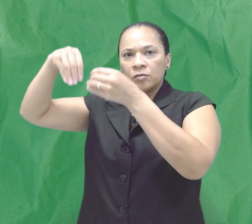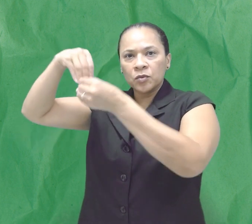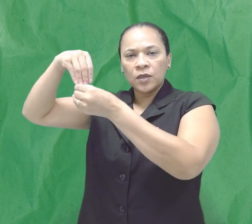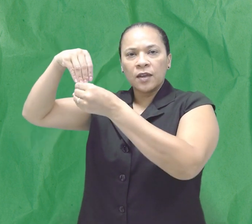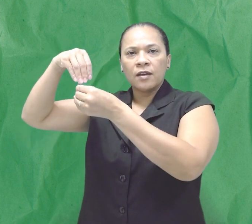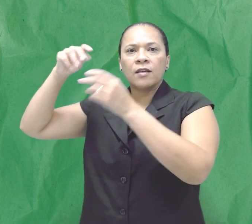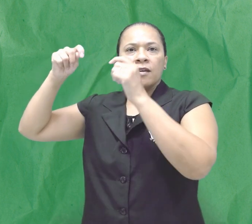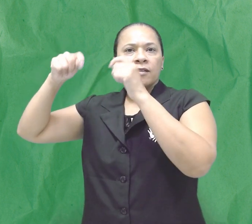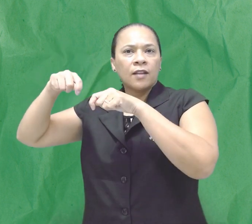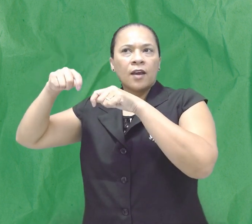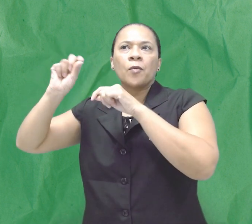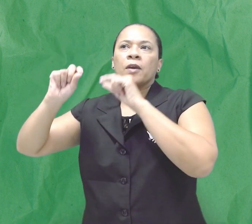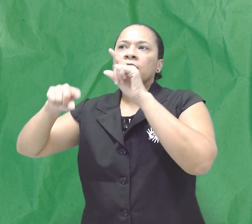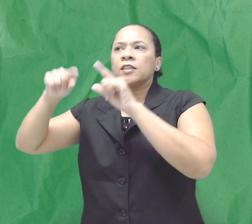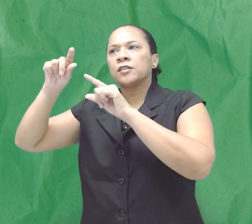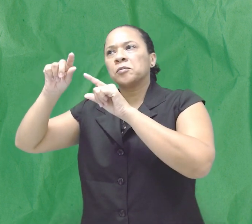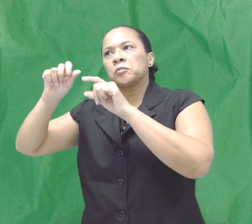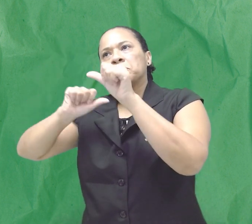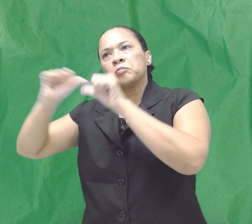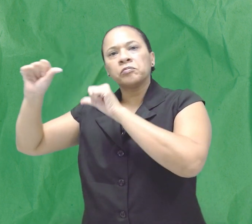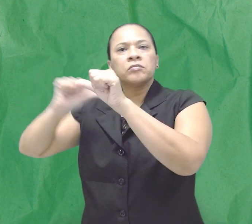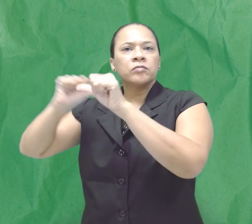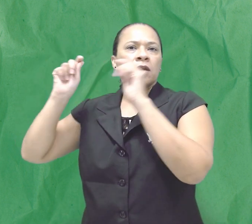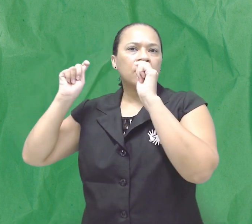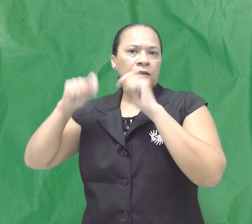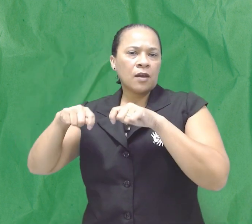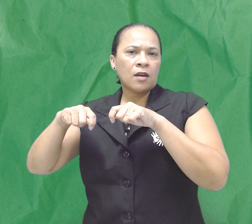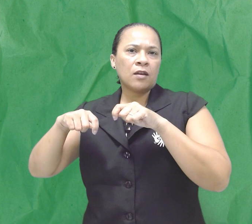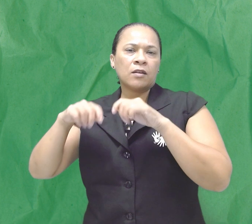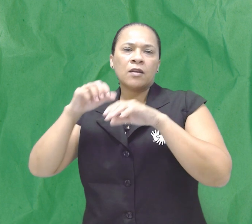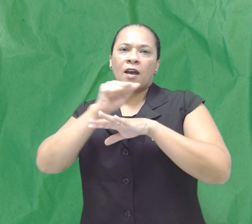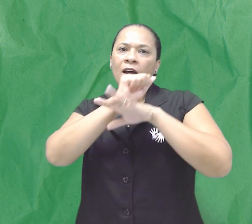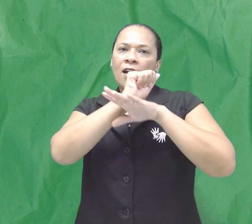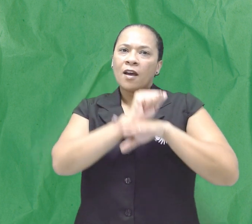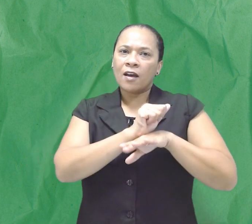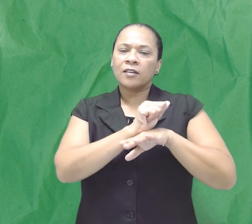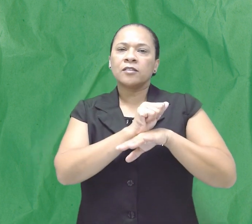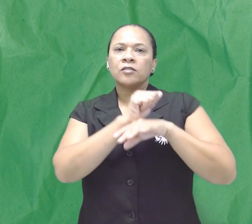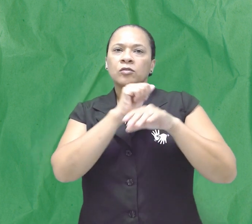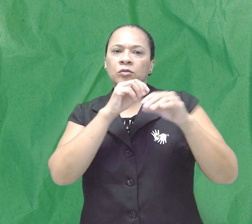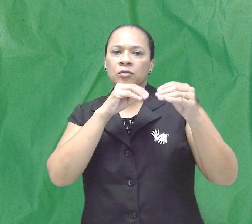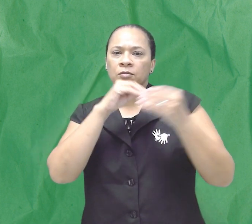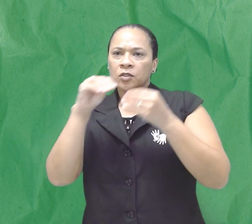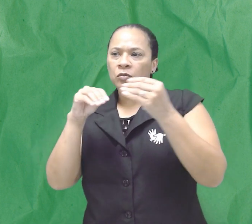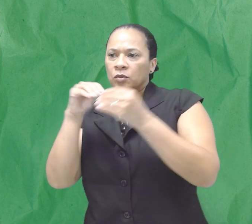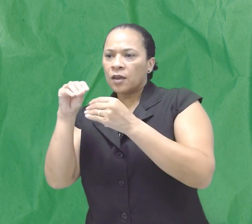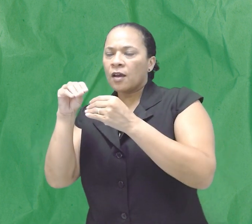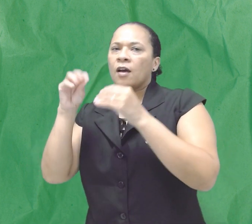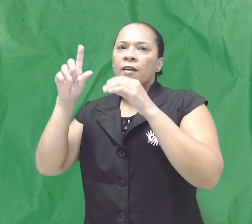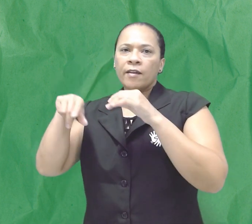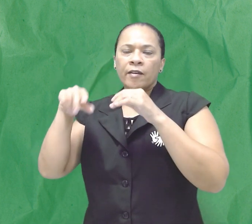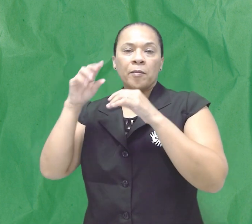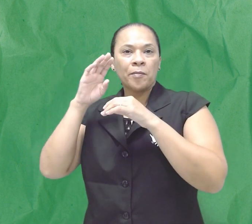de indicador ele pode ser alterado, tá? Normalmente, reações de ácido forte com base forte, mais recomendado é